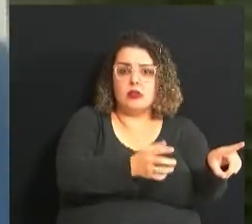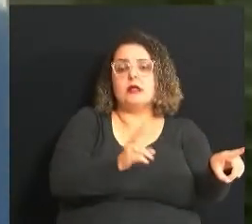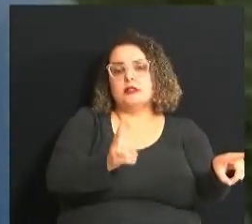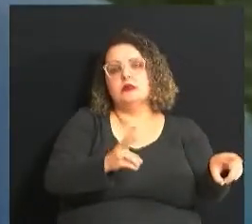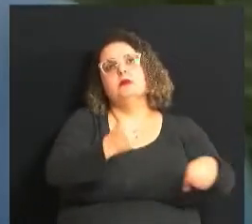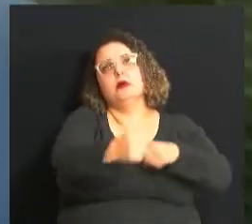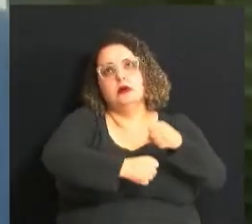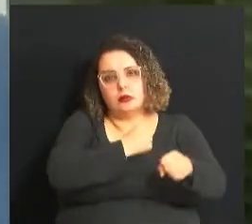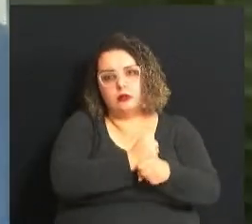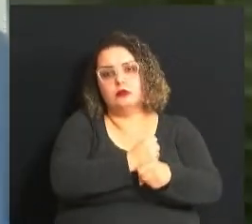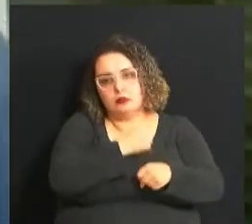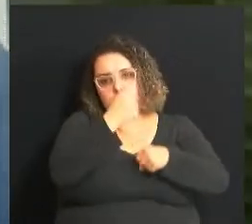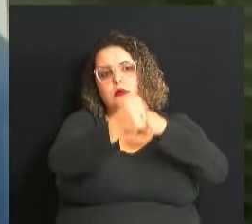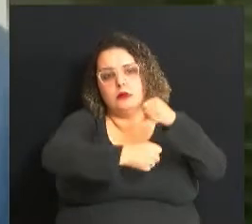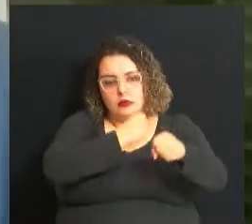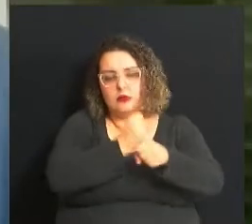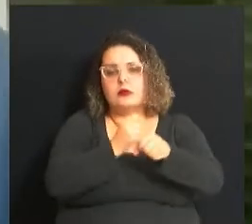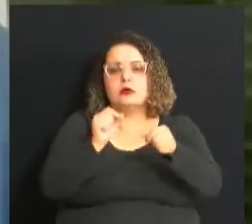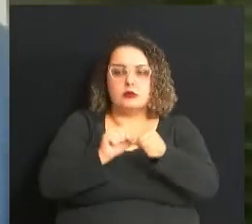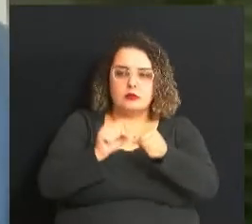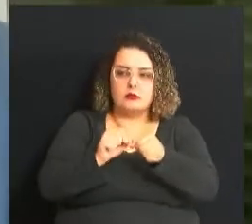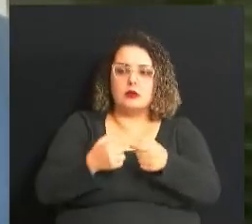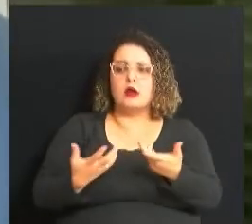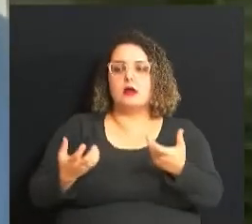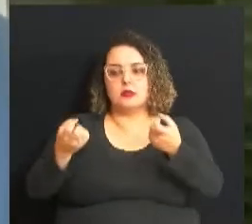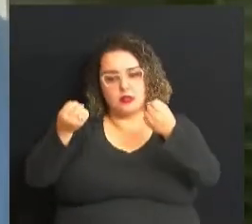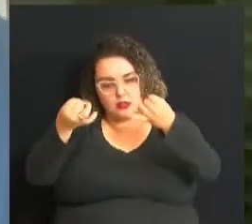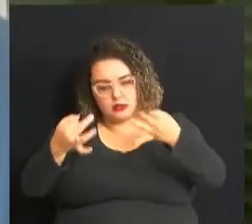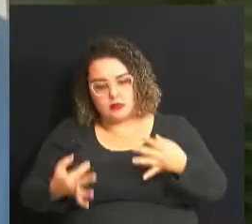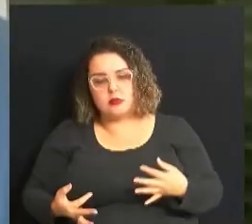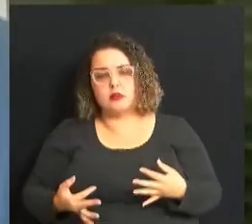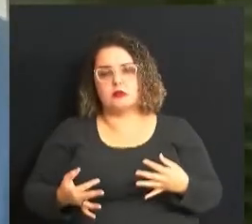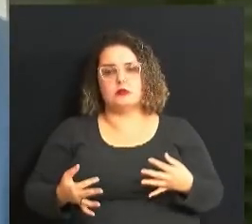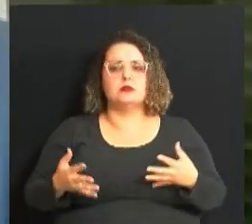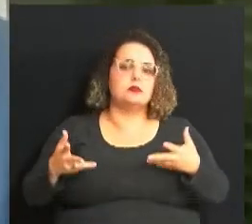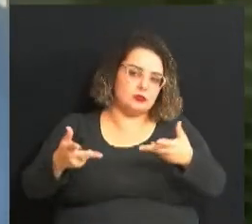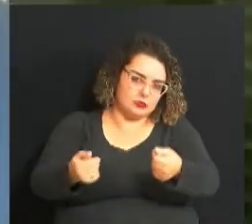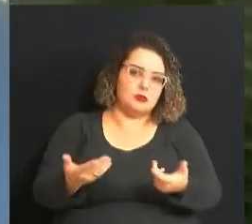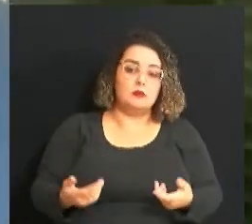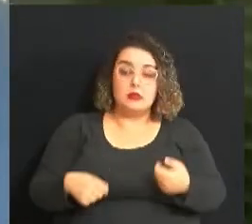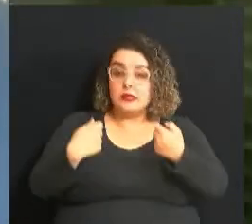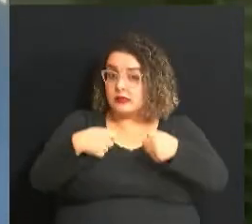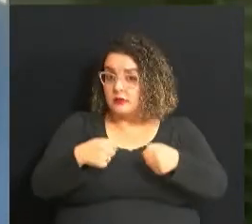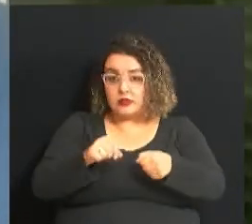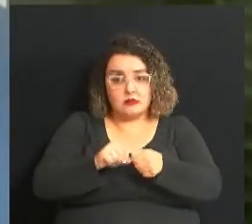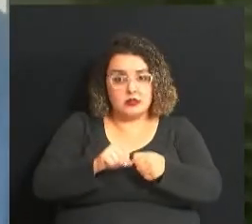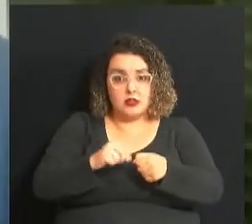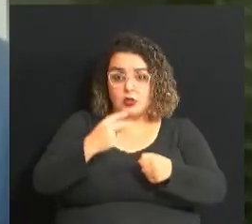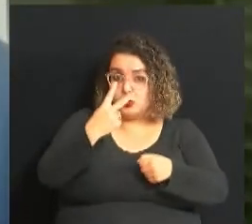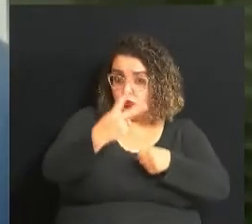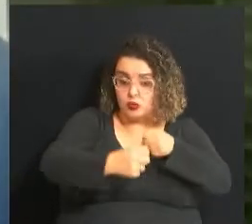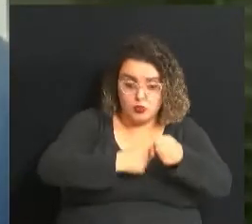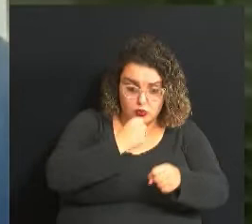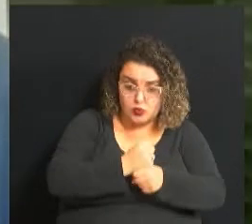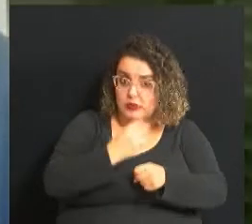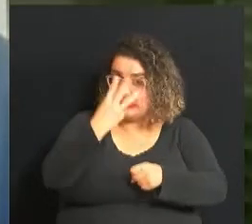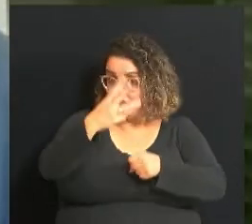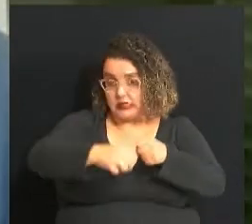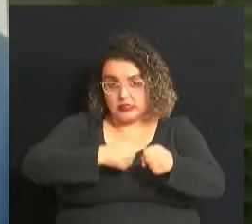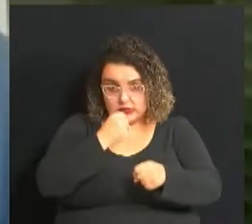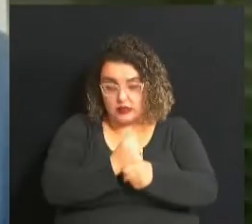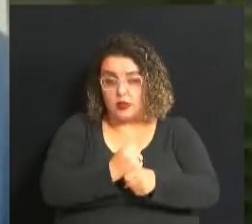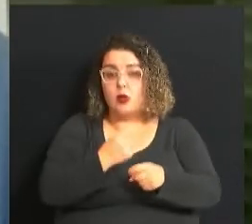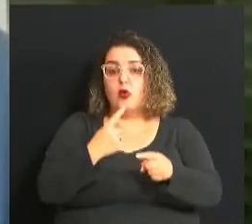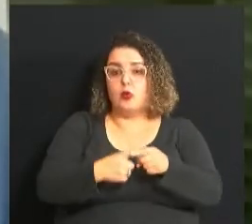de orientação em geral. Mas ele tem que fazer o toque a cada 2, 3 anos, porque o toque